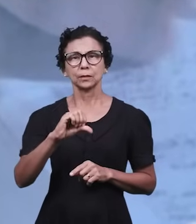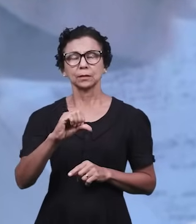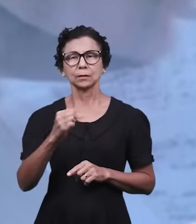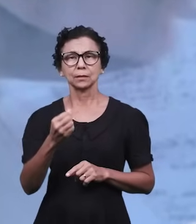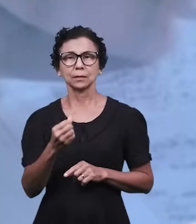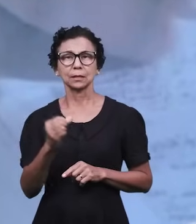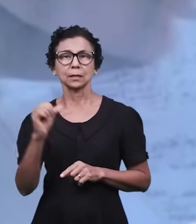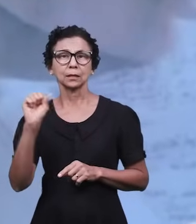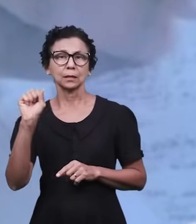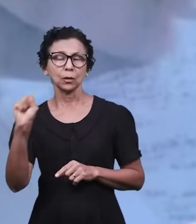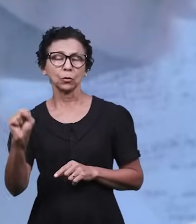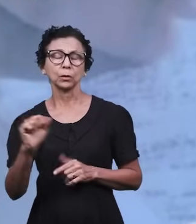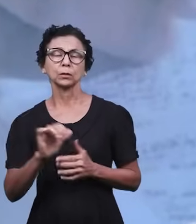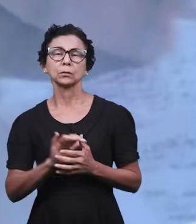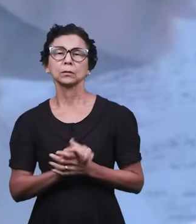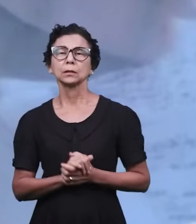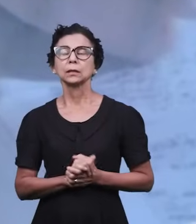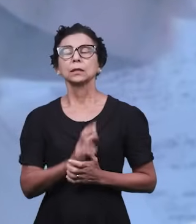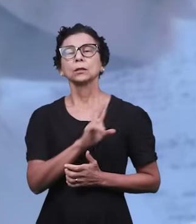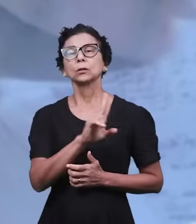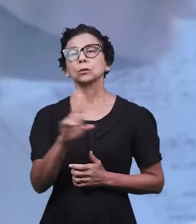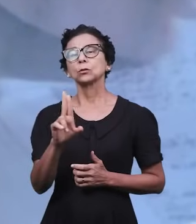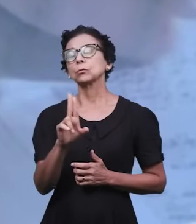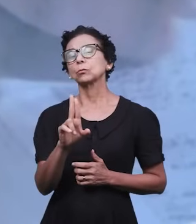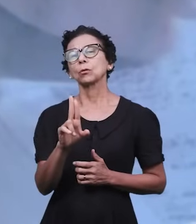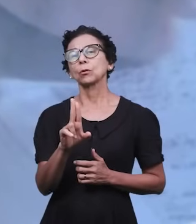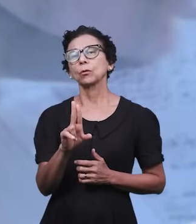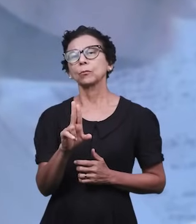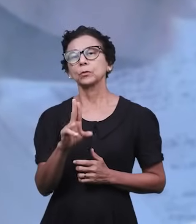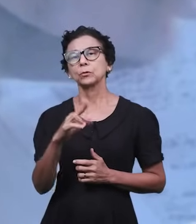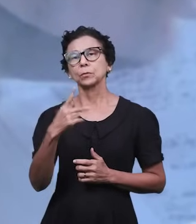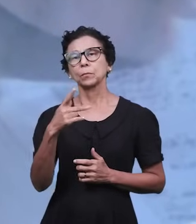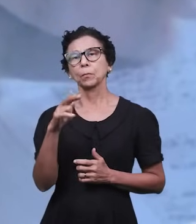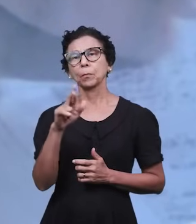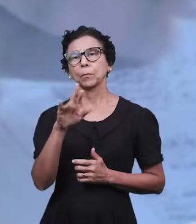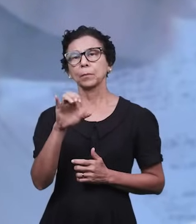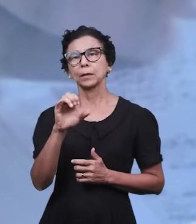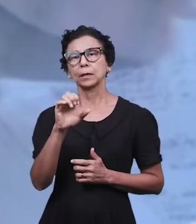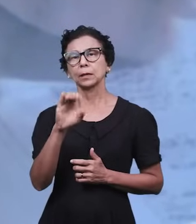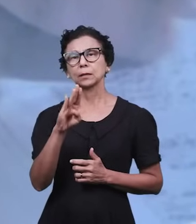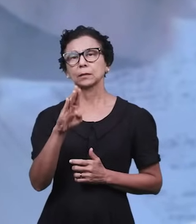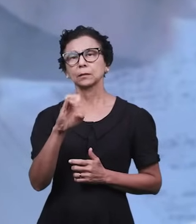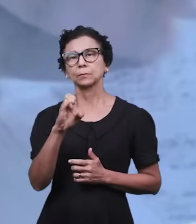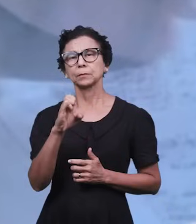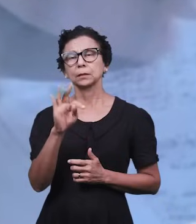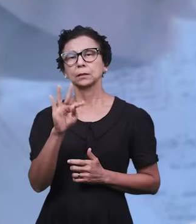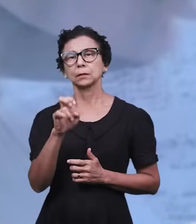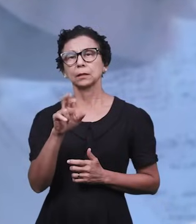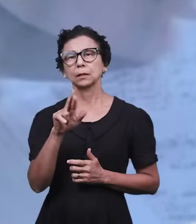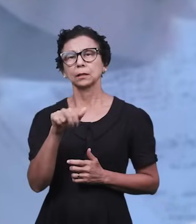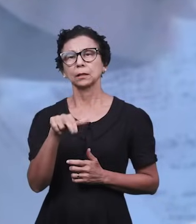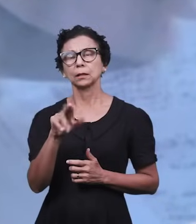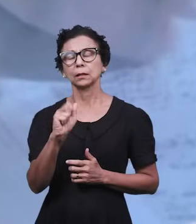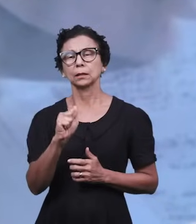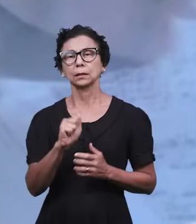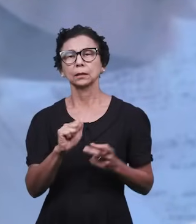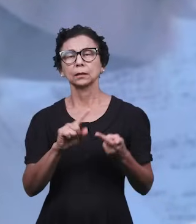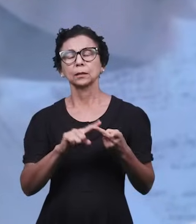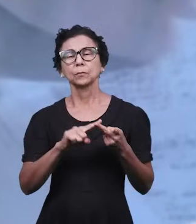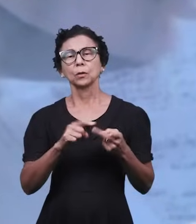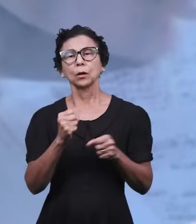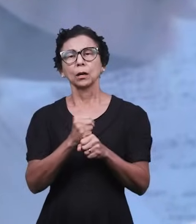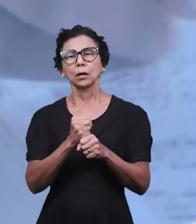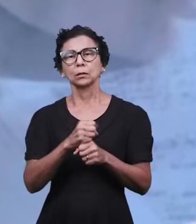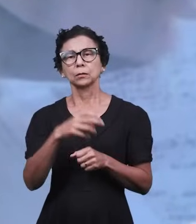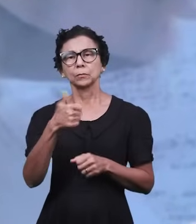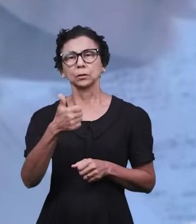presbiteriana, né? Depois, em 23/1 de 1980, 68 foi o primeiro registro, em 1980, 23/1